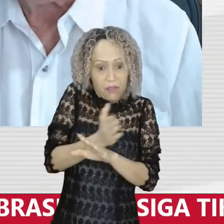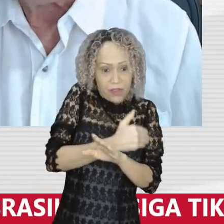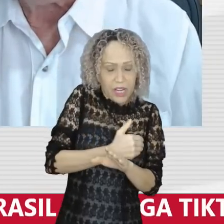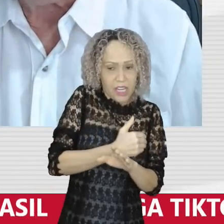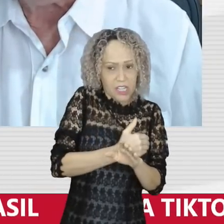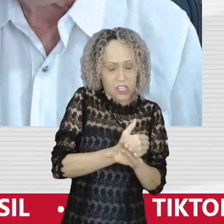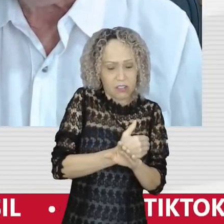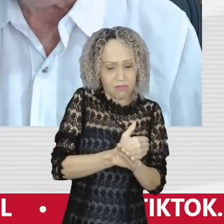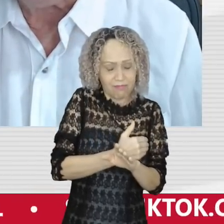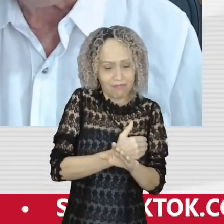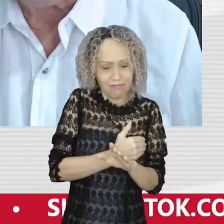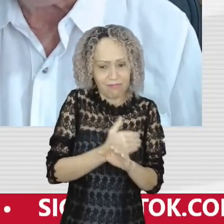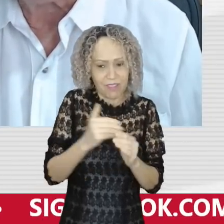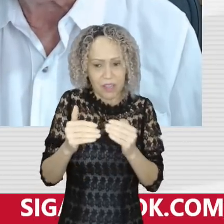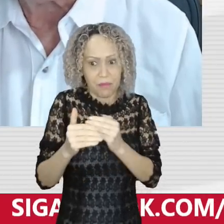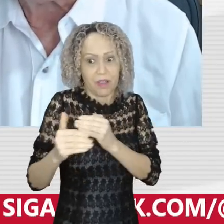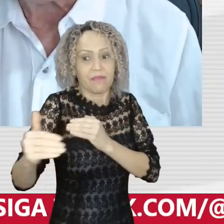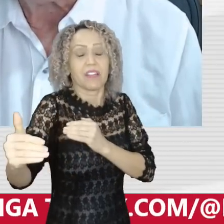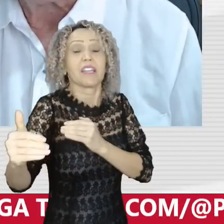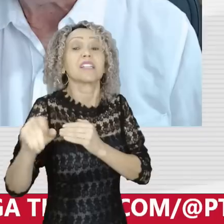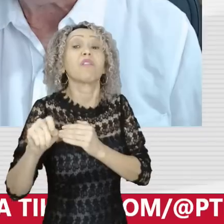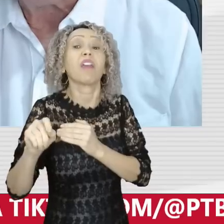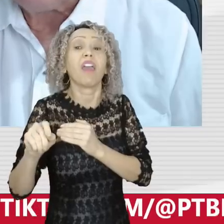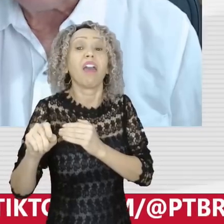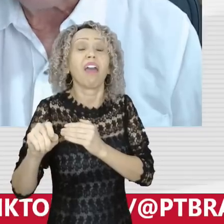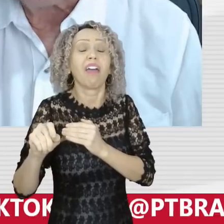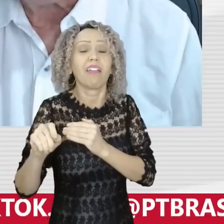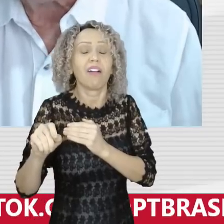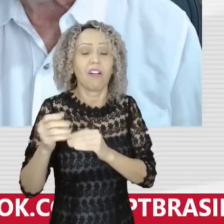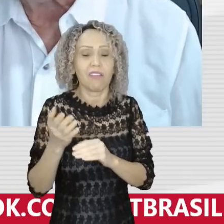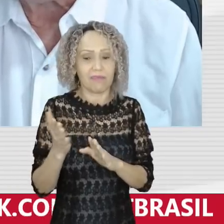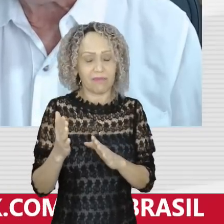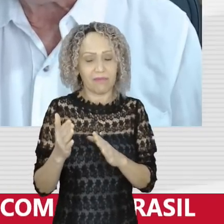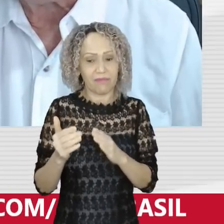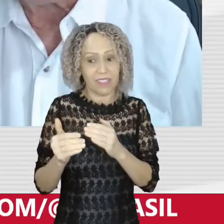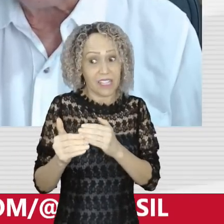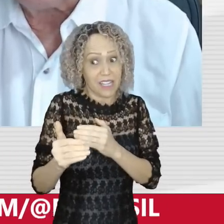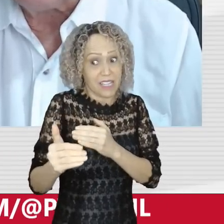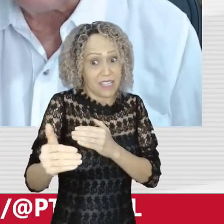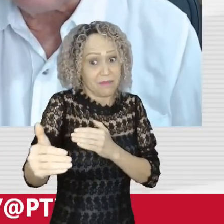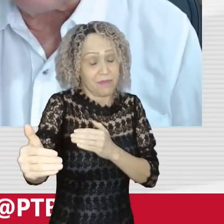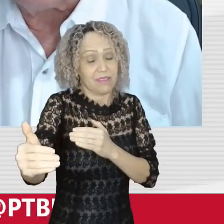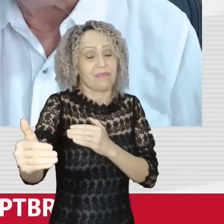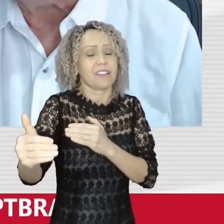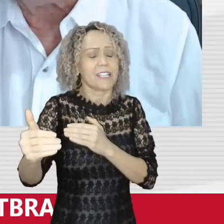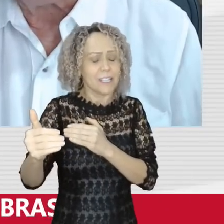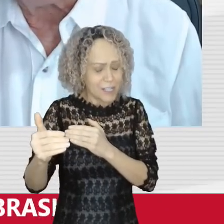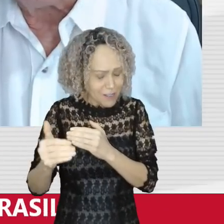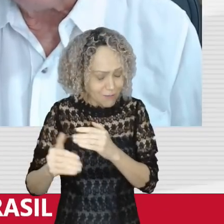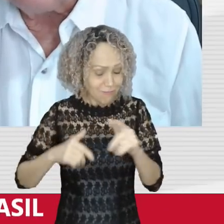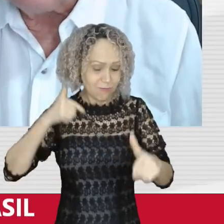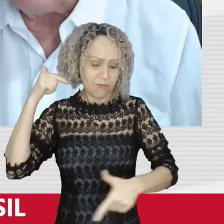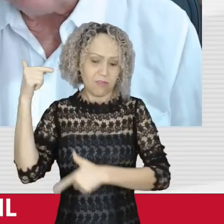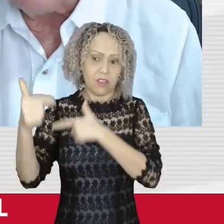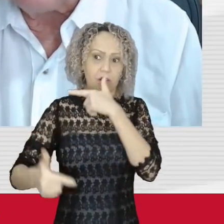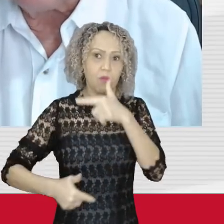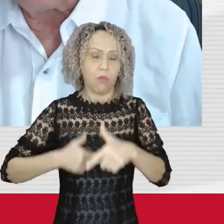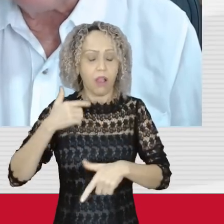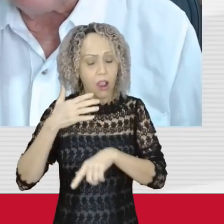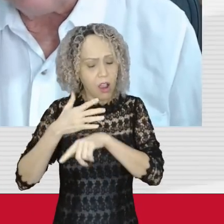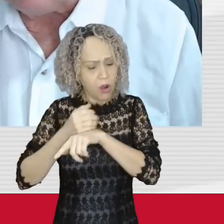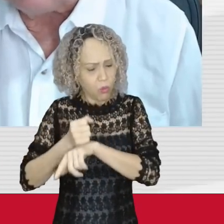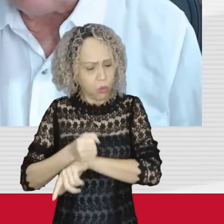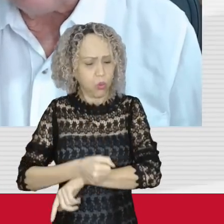foi horrível e precisamos recuperar, daqui para frente é muito trabalho, mas com muita esperança, muita vontade de